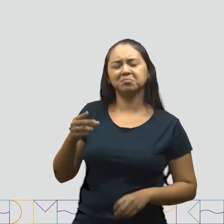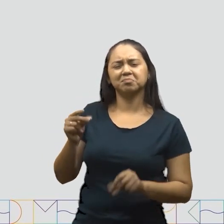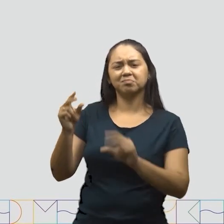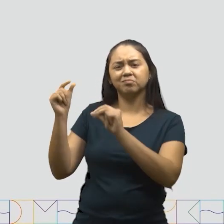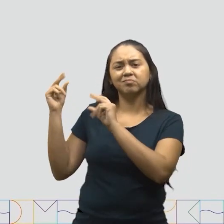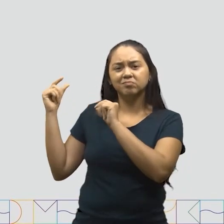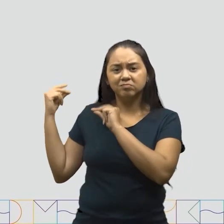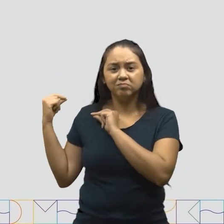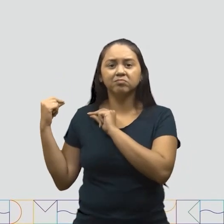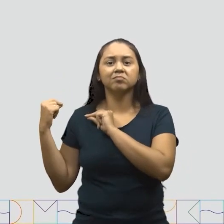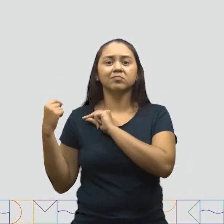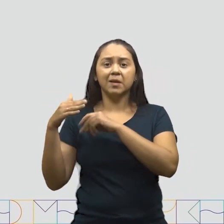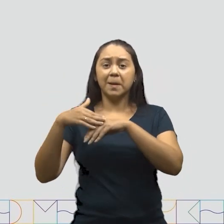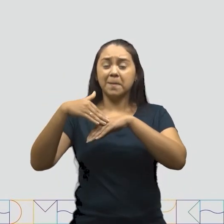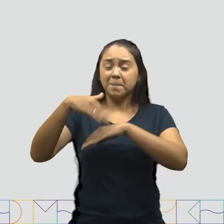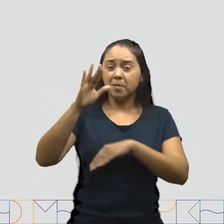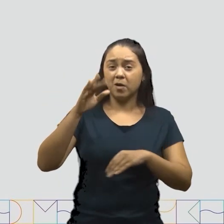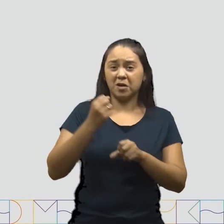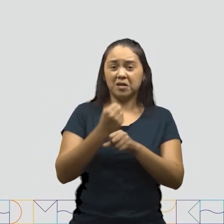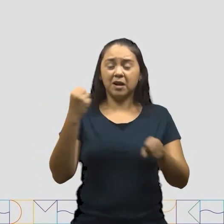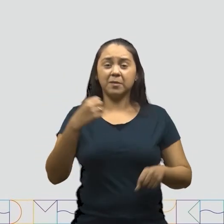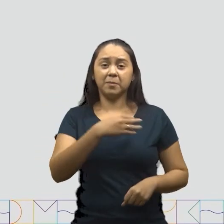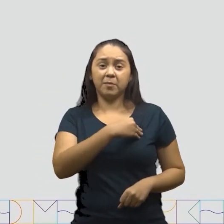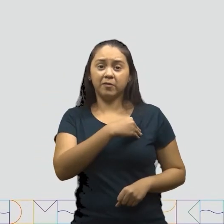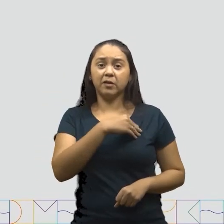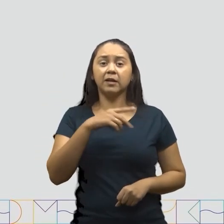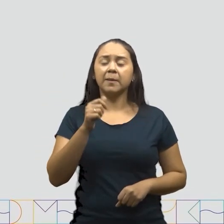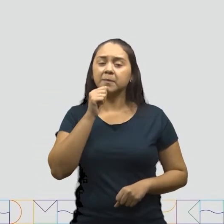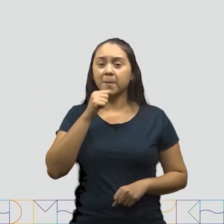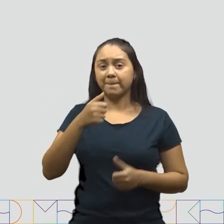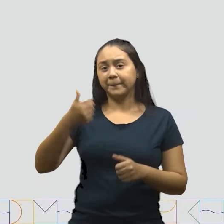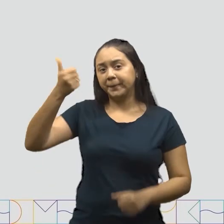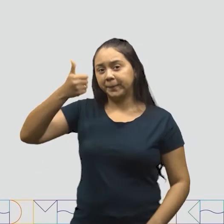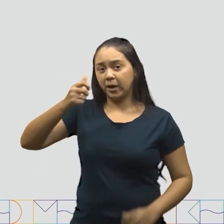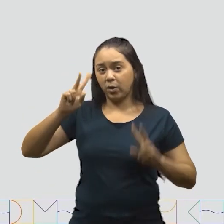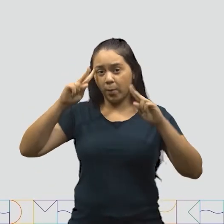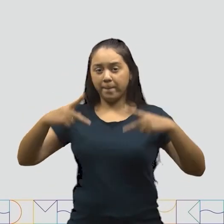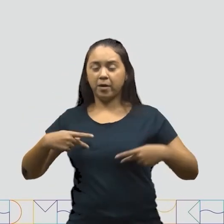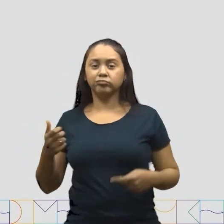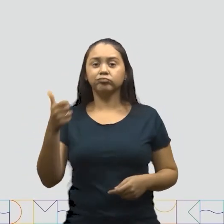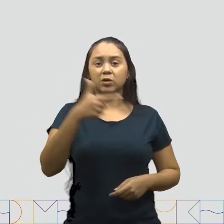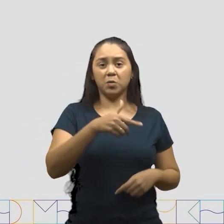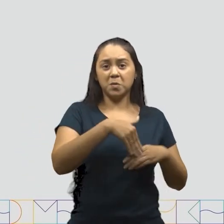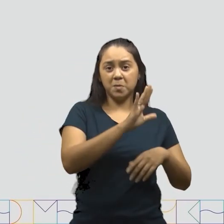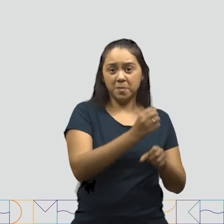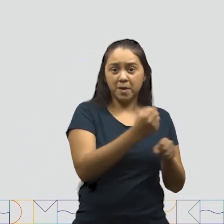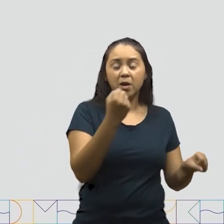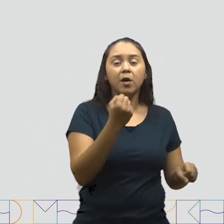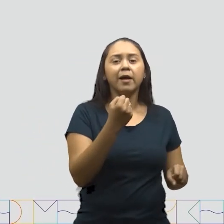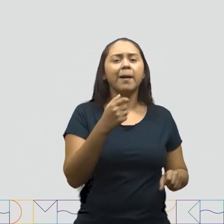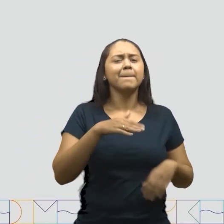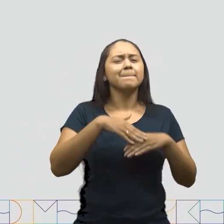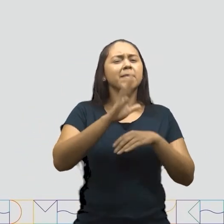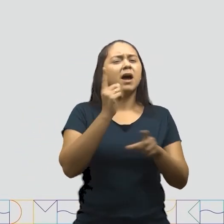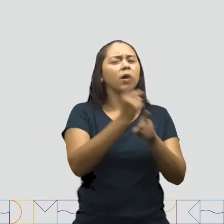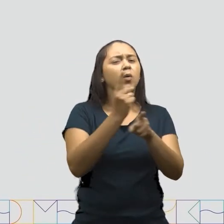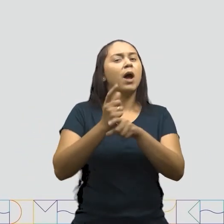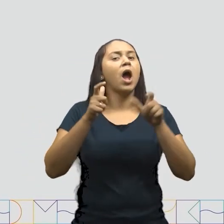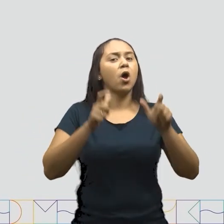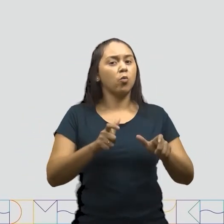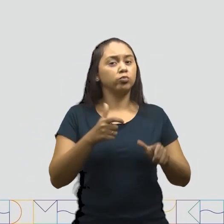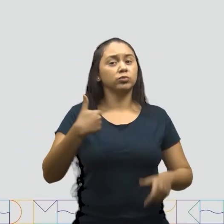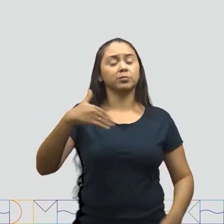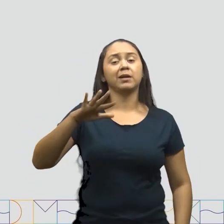mais difundido grande mamífero terrestre depois dos humanos, sendo encontrada na maior parte da África e muito